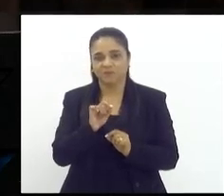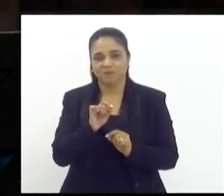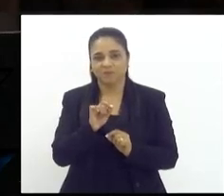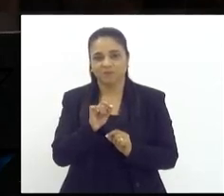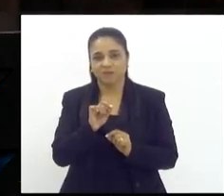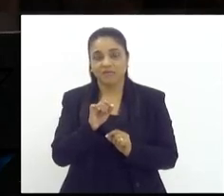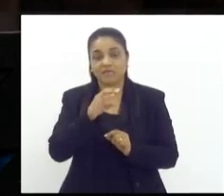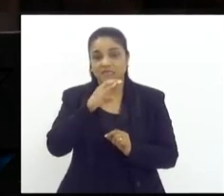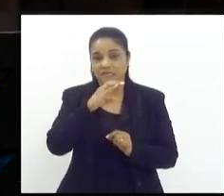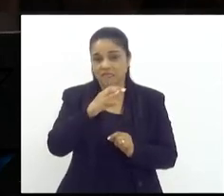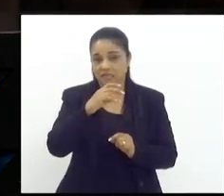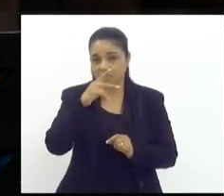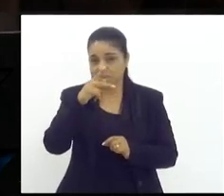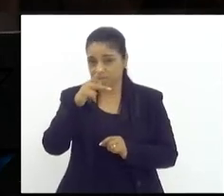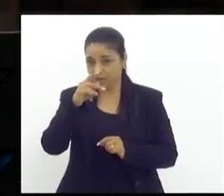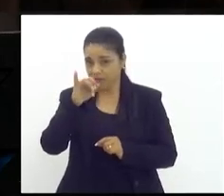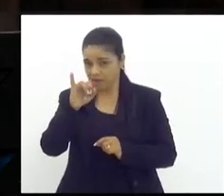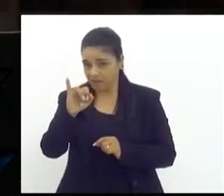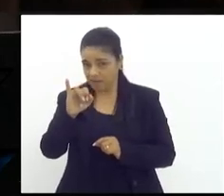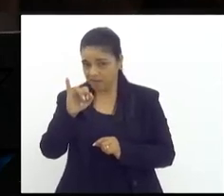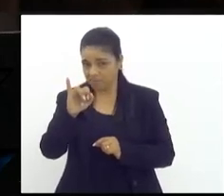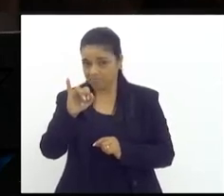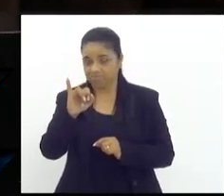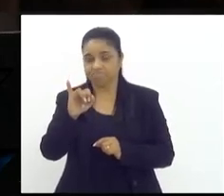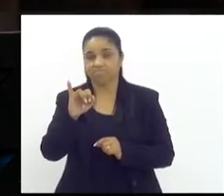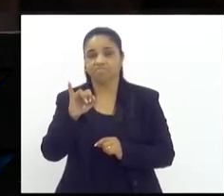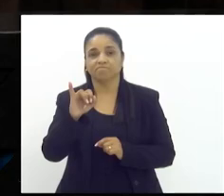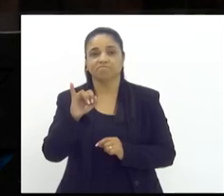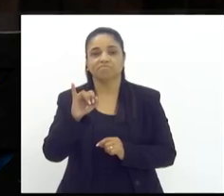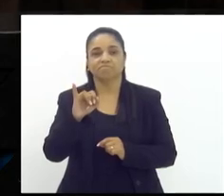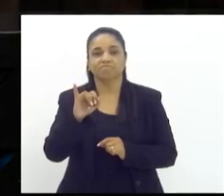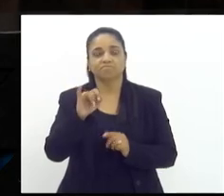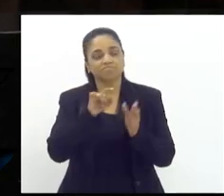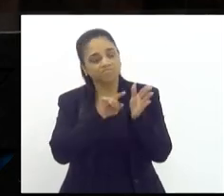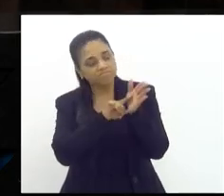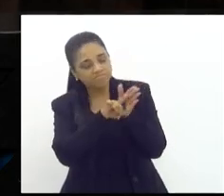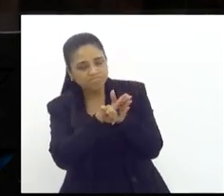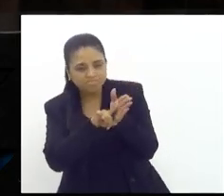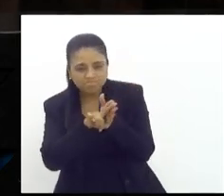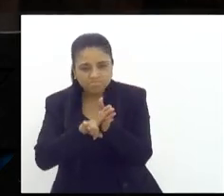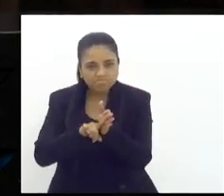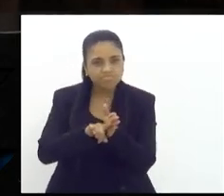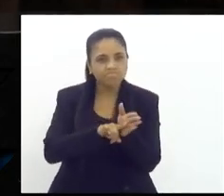CPI que foi instalada para investigar